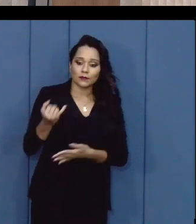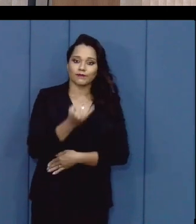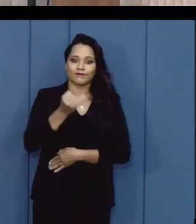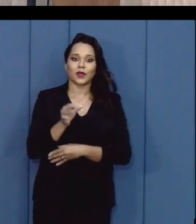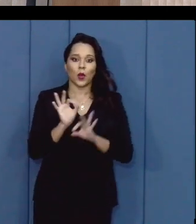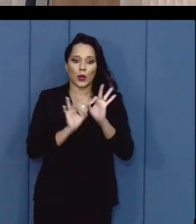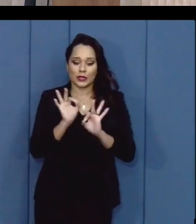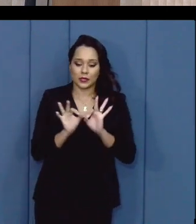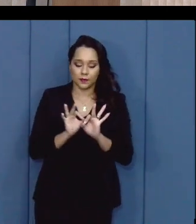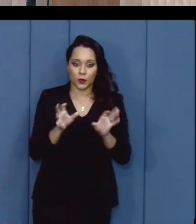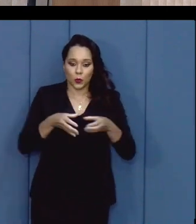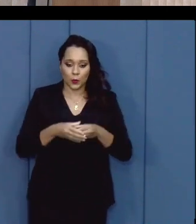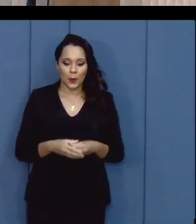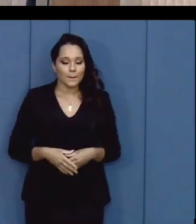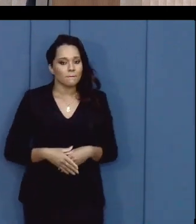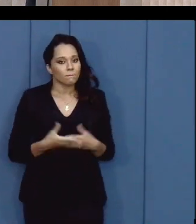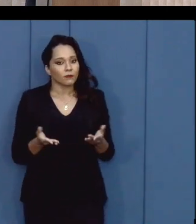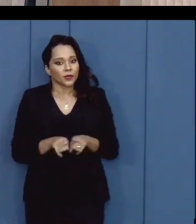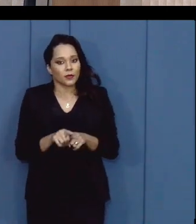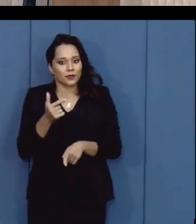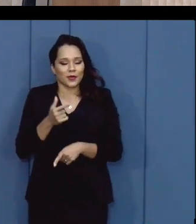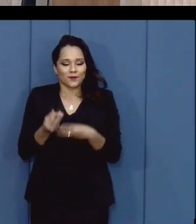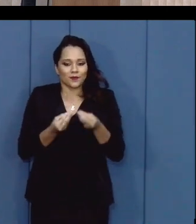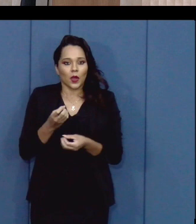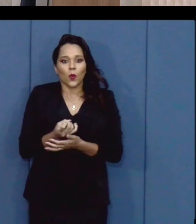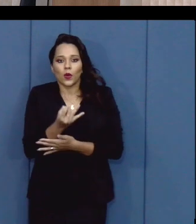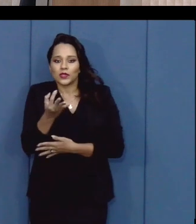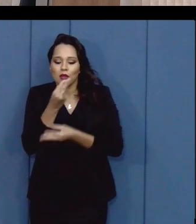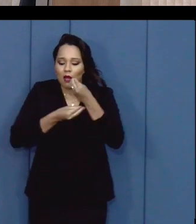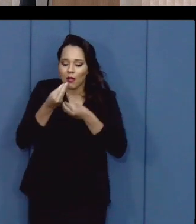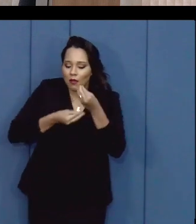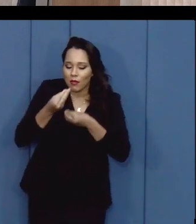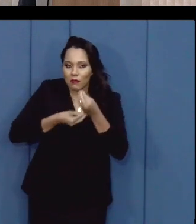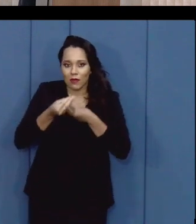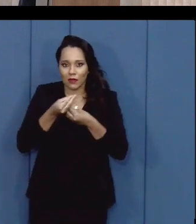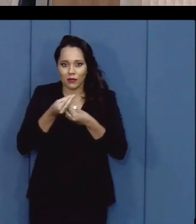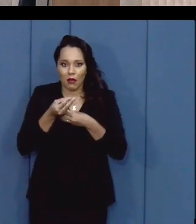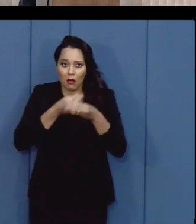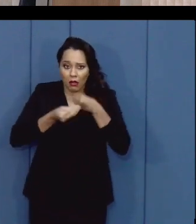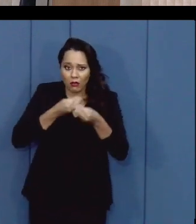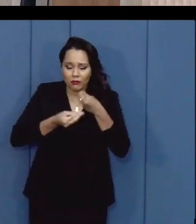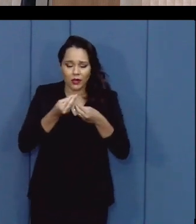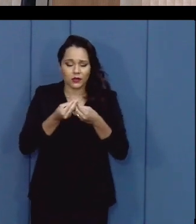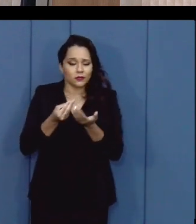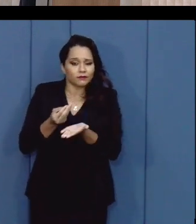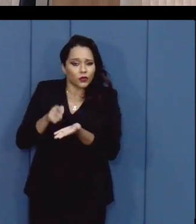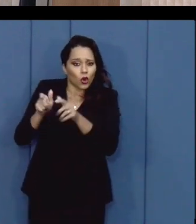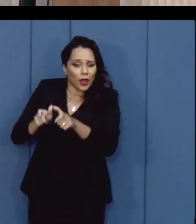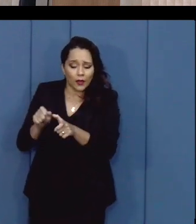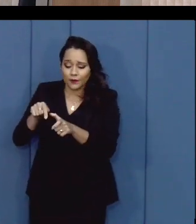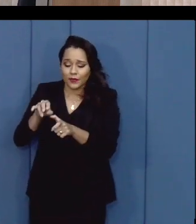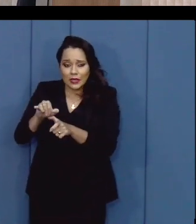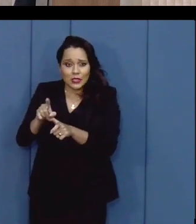da organização. Tampouco adianta a gente ter uma quantidade grande de alimentos e esses alimentos serem inócuos se a